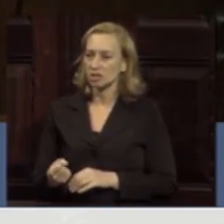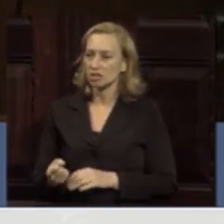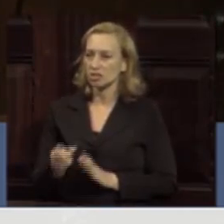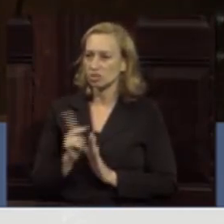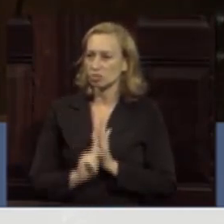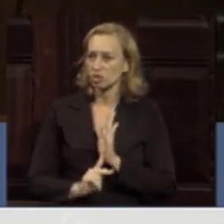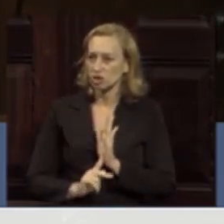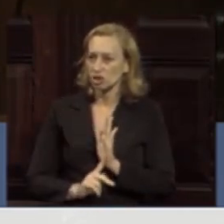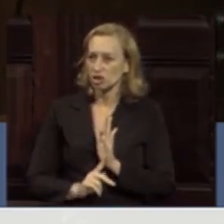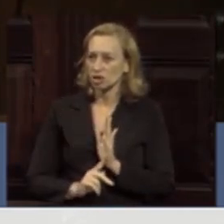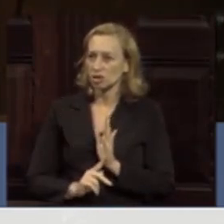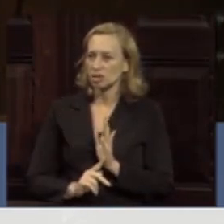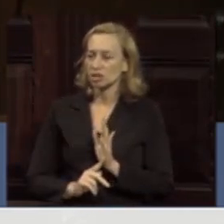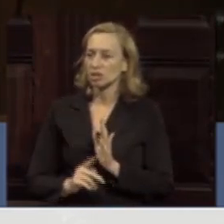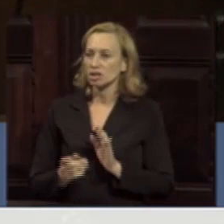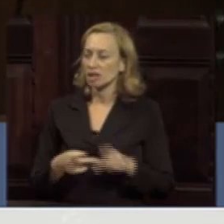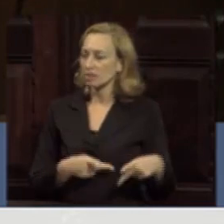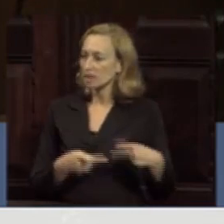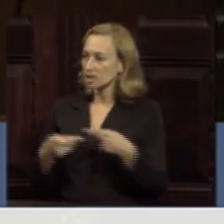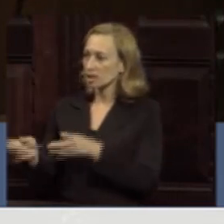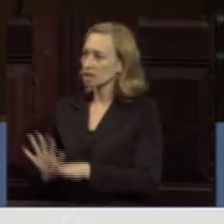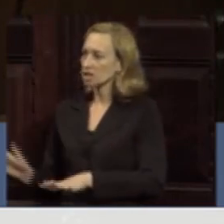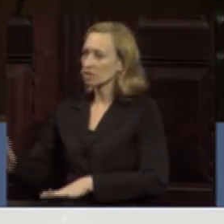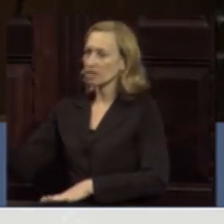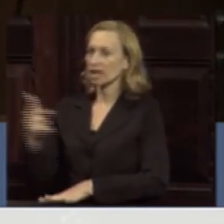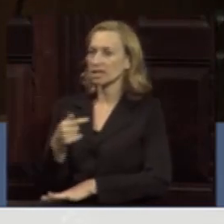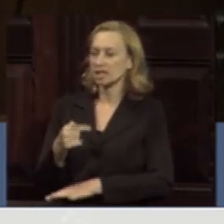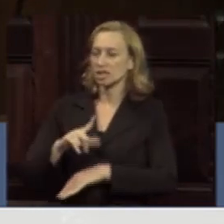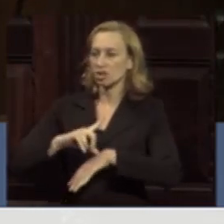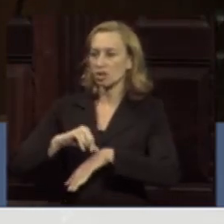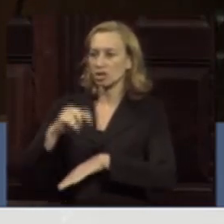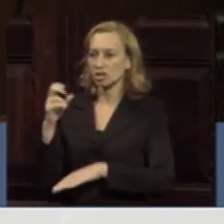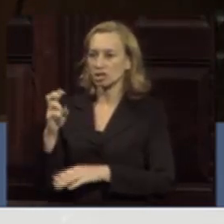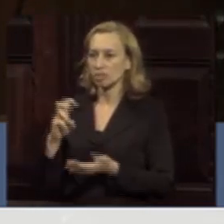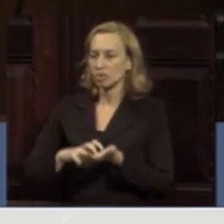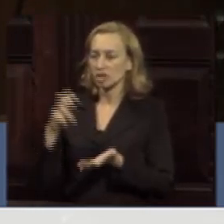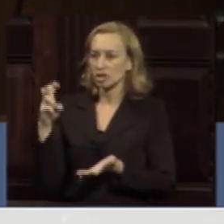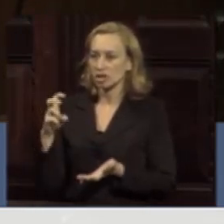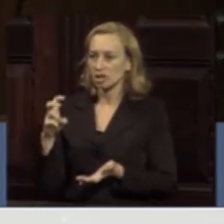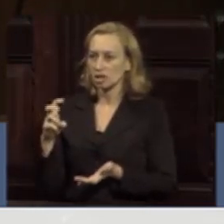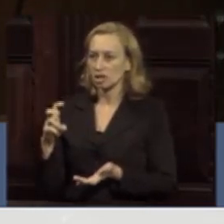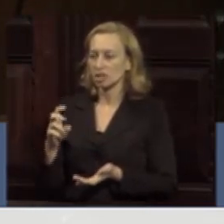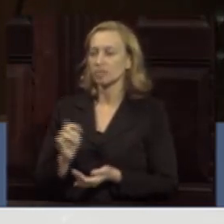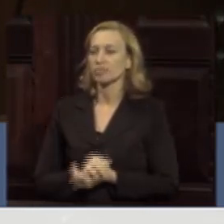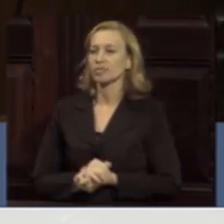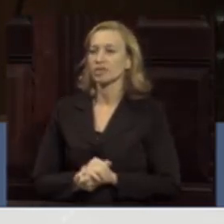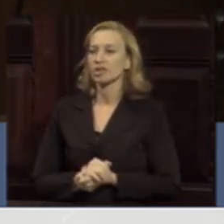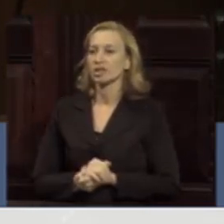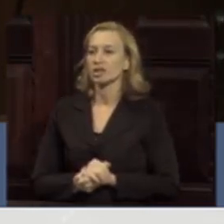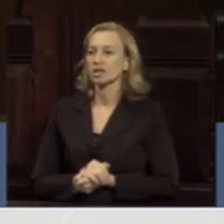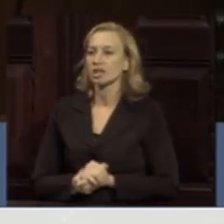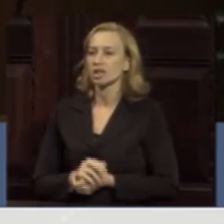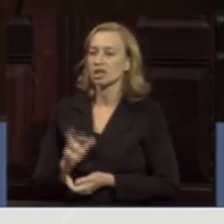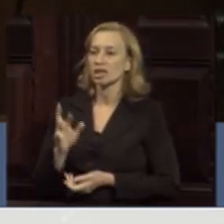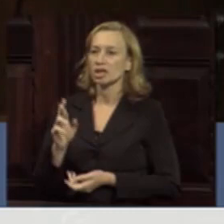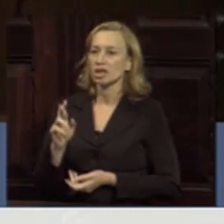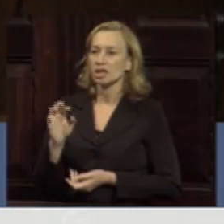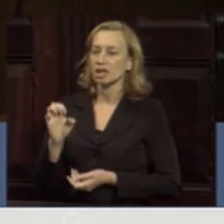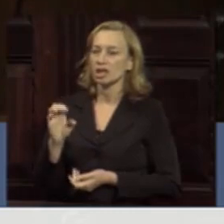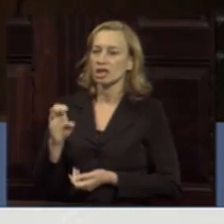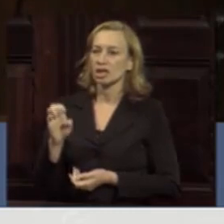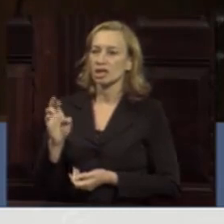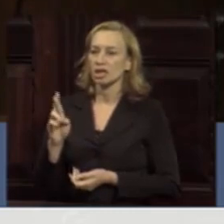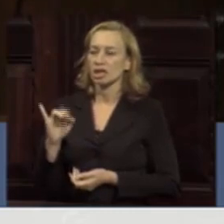carentes às 7 horas da manhã. Hoje ele esteve na comunidade do Terreirão, ali no Recreio dos Bandeirantes. Eu não estive presente,